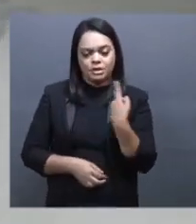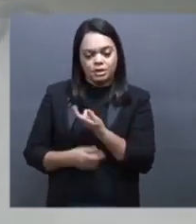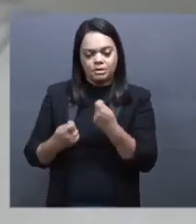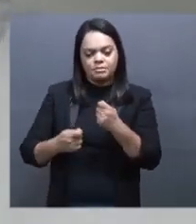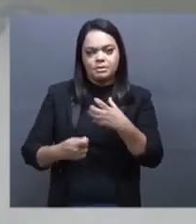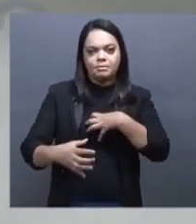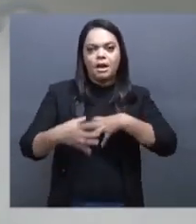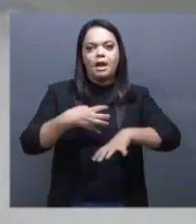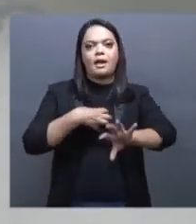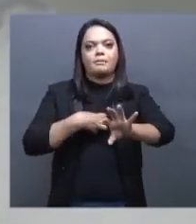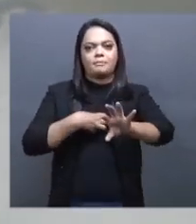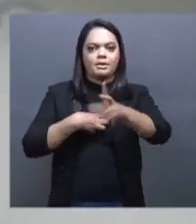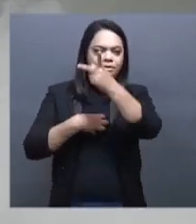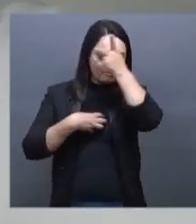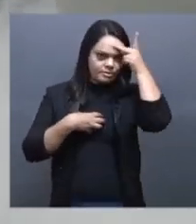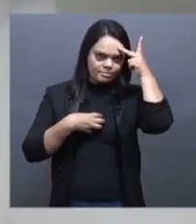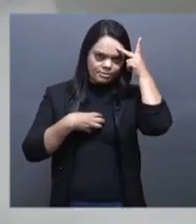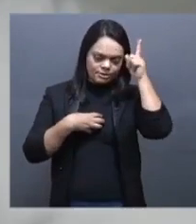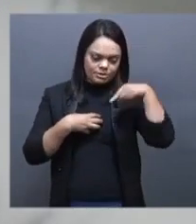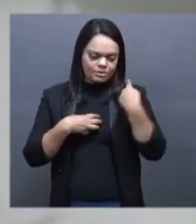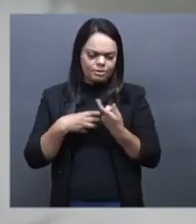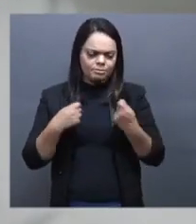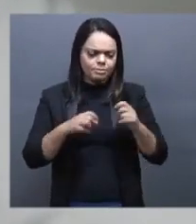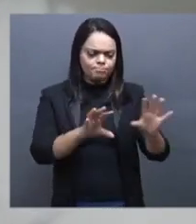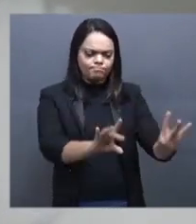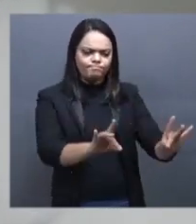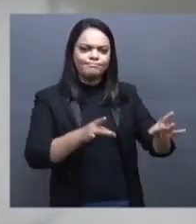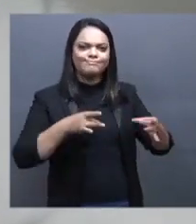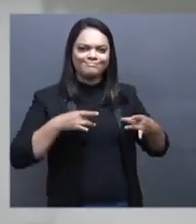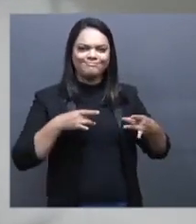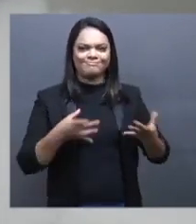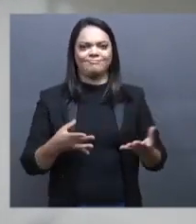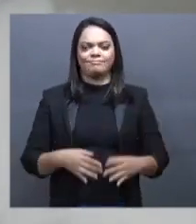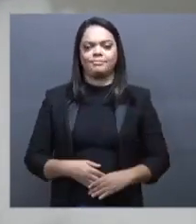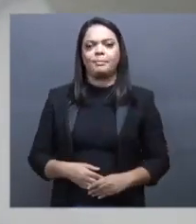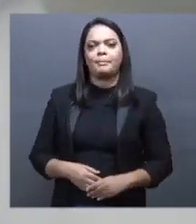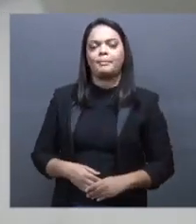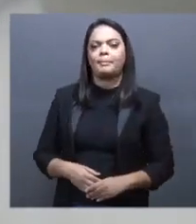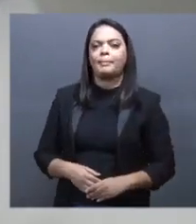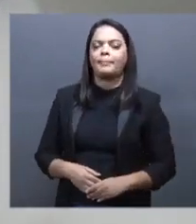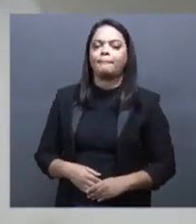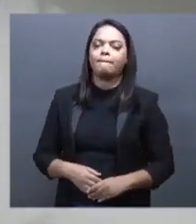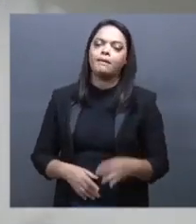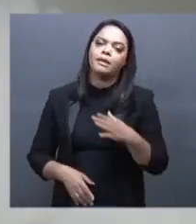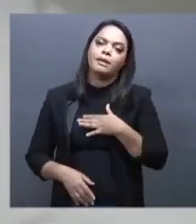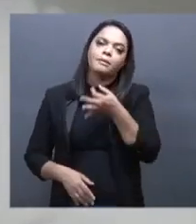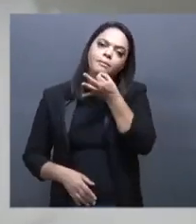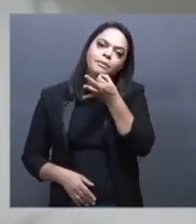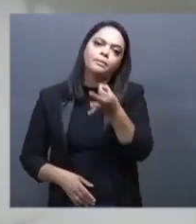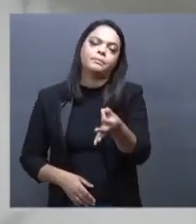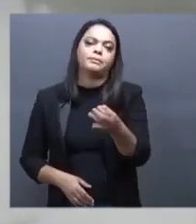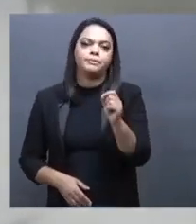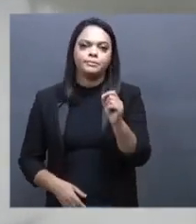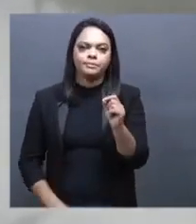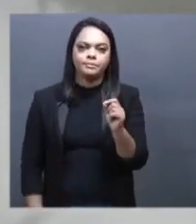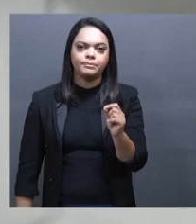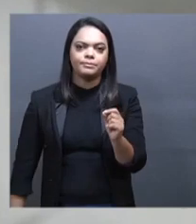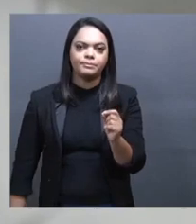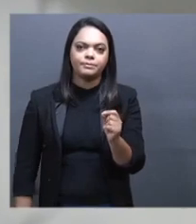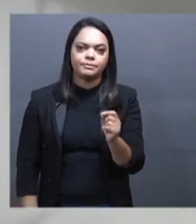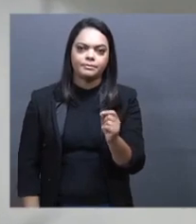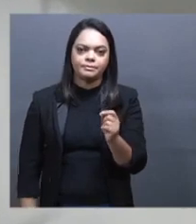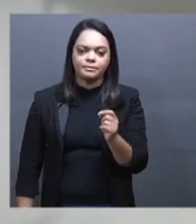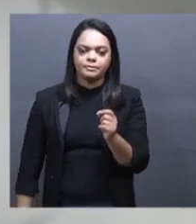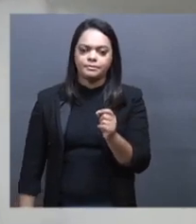empatia com as pessoas, nos colocamos no lugar dela, né? Eu acho que